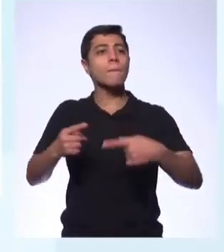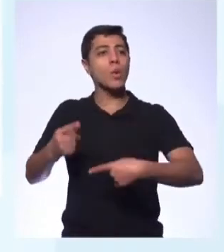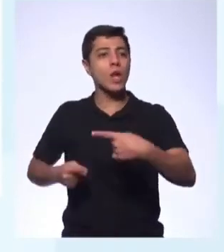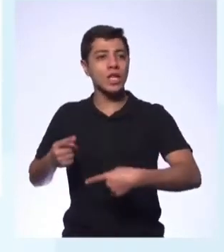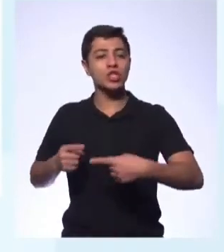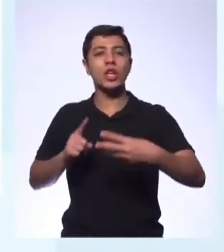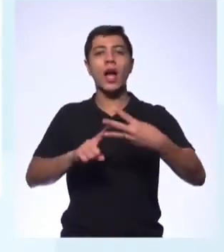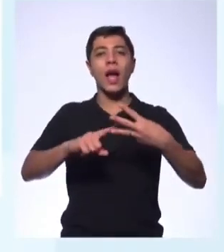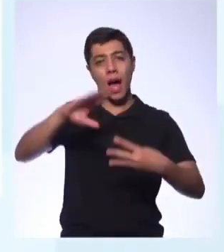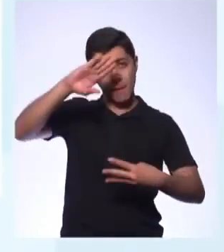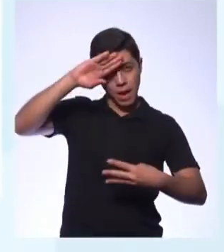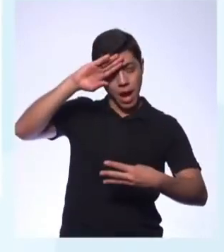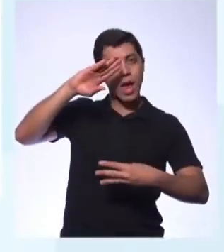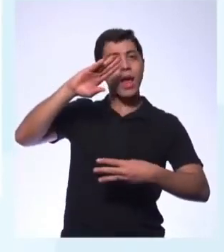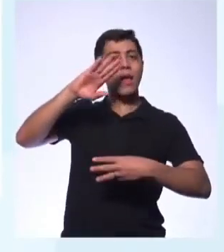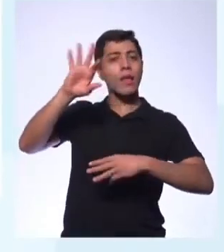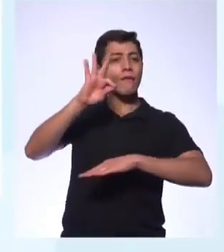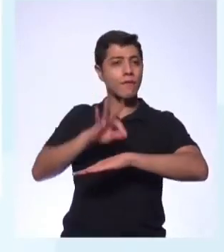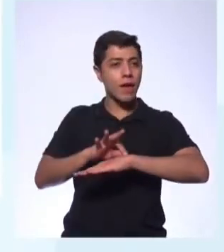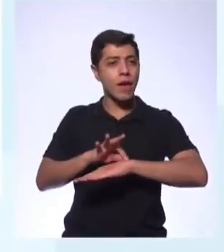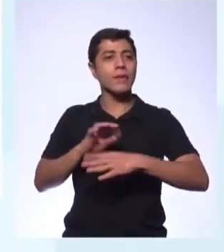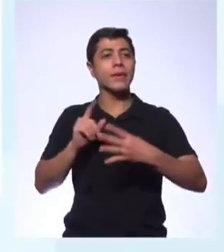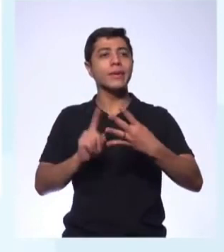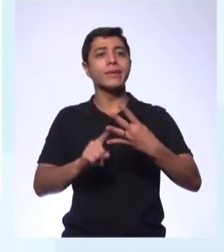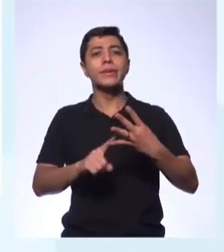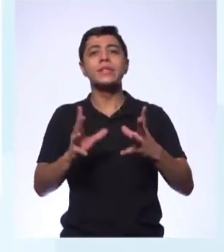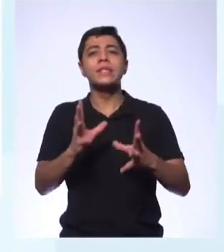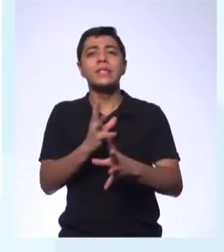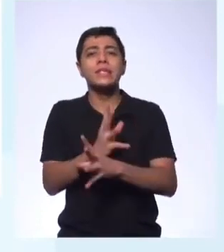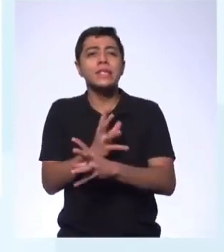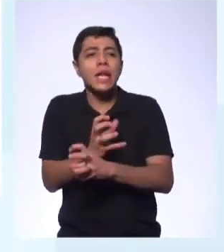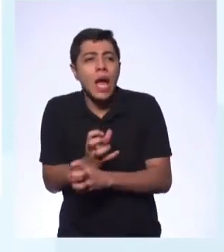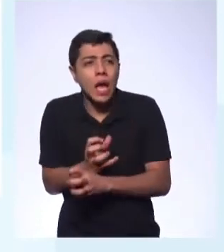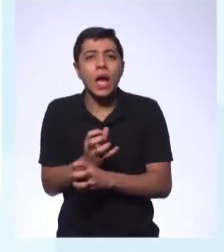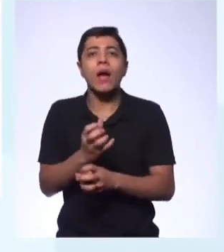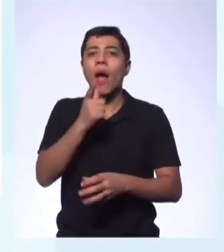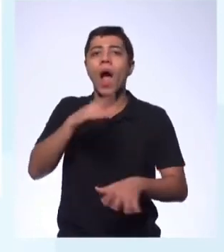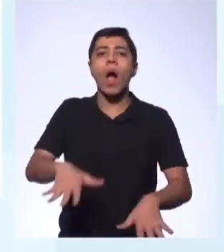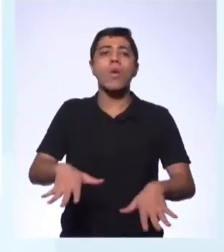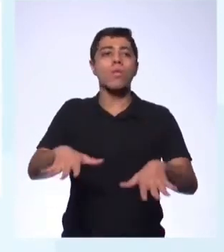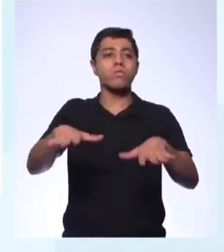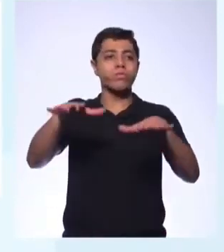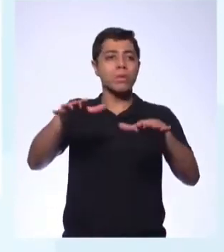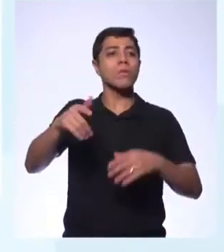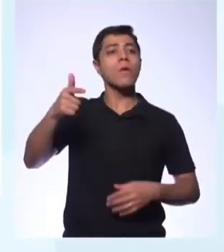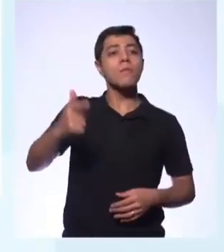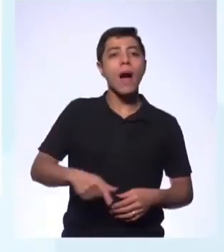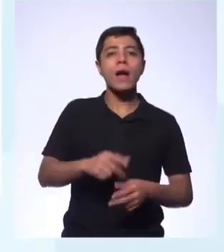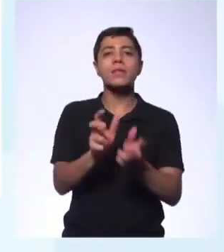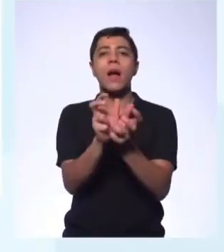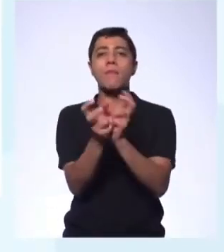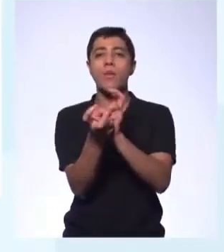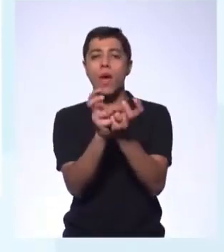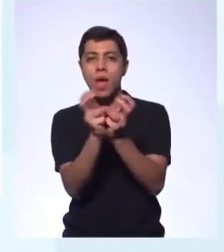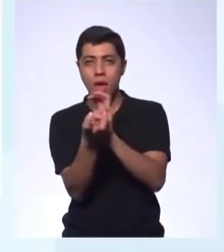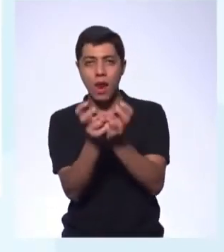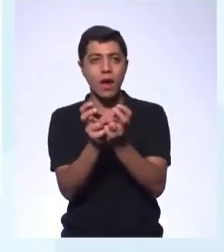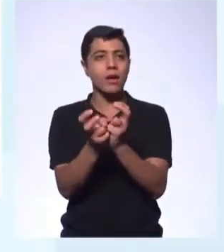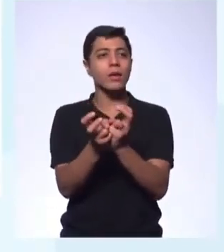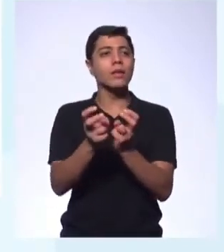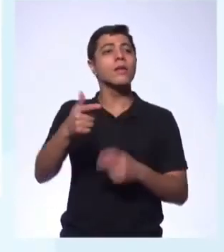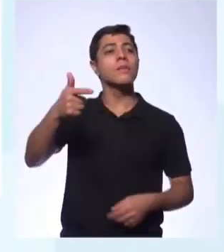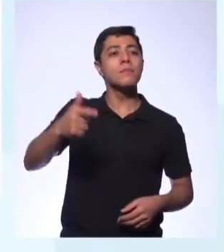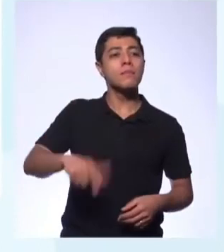ilustríssima, a seca, a inundação, city improvements, o boato, a capoeira, a subscrição,